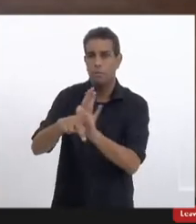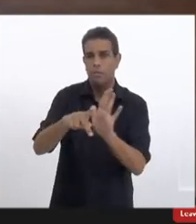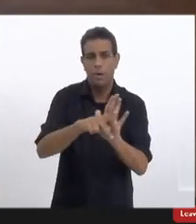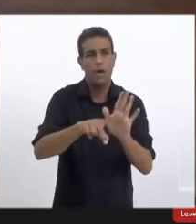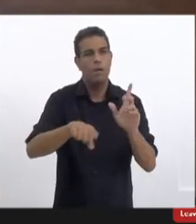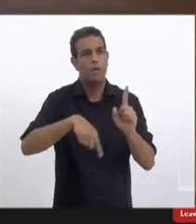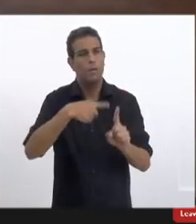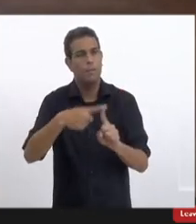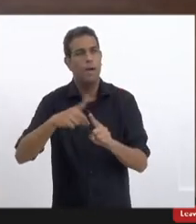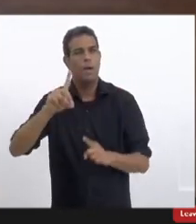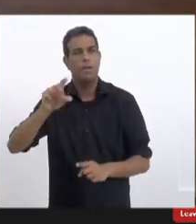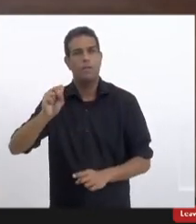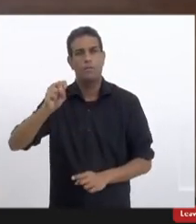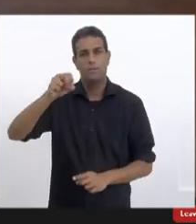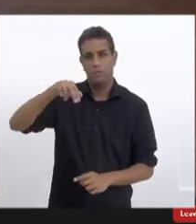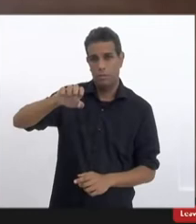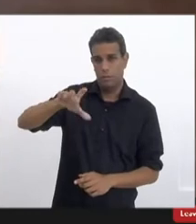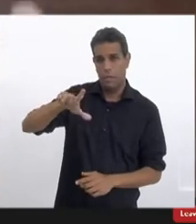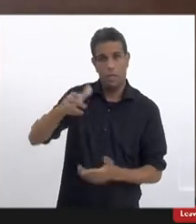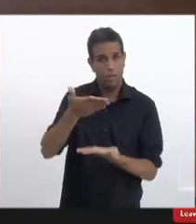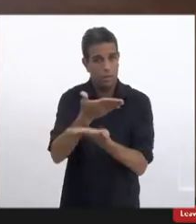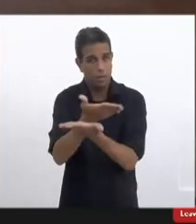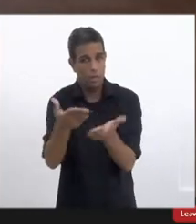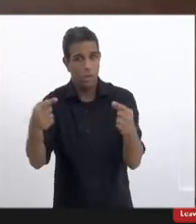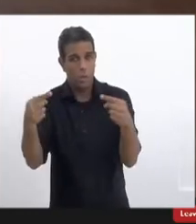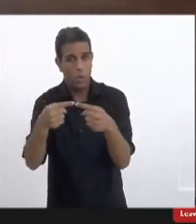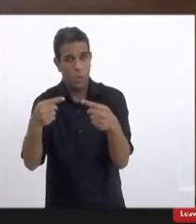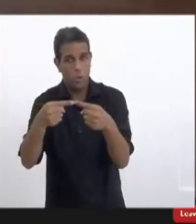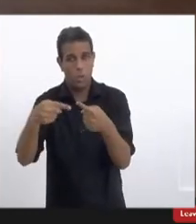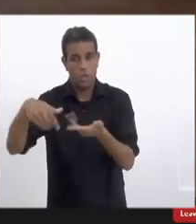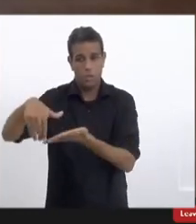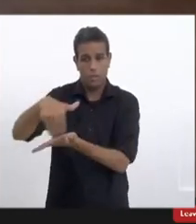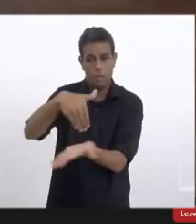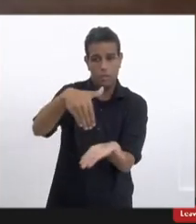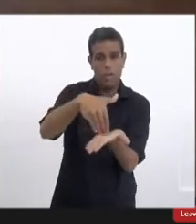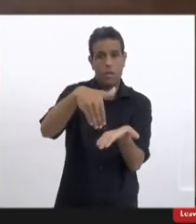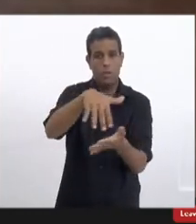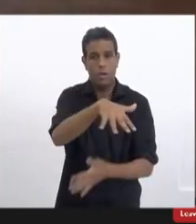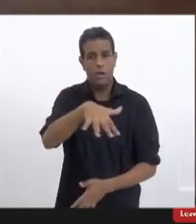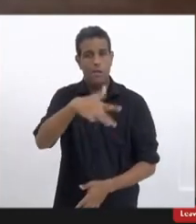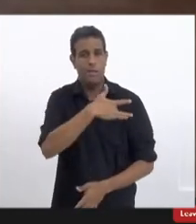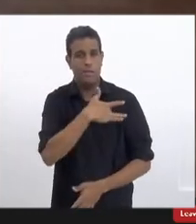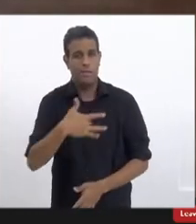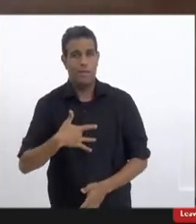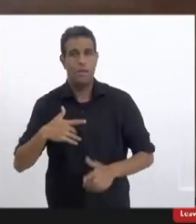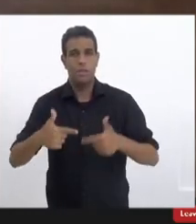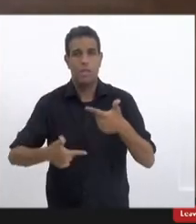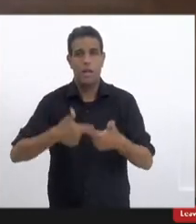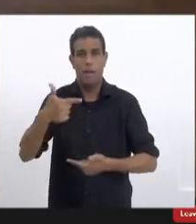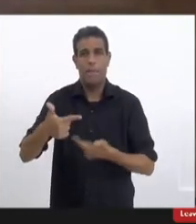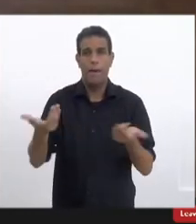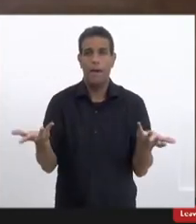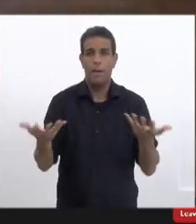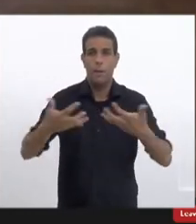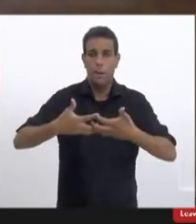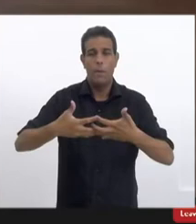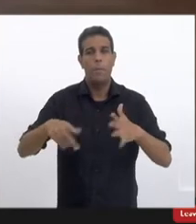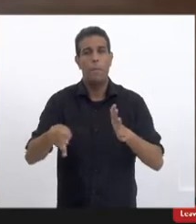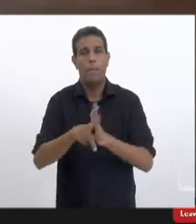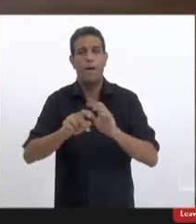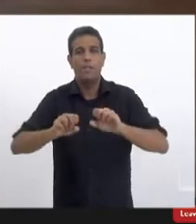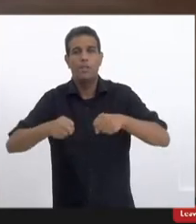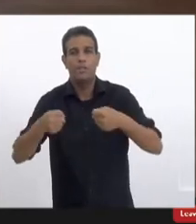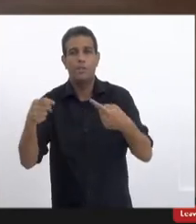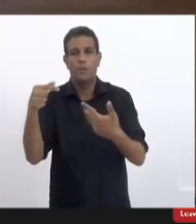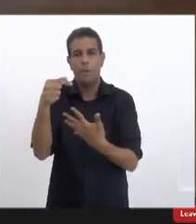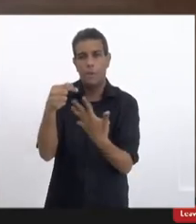que são pessoas que também são da saúde, que igualmente, né, trabalham conosco, a Defensoria em Articulação em